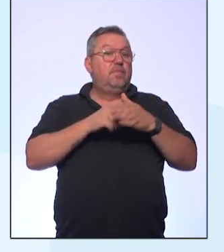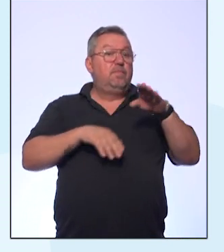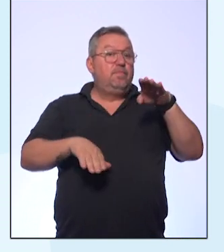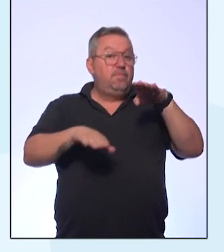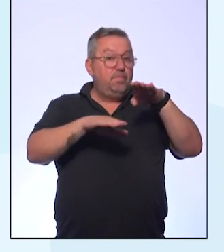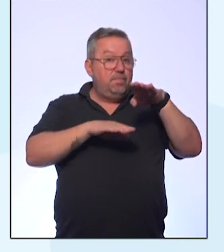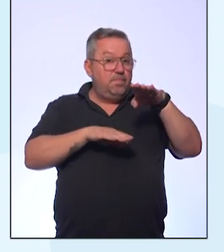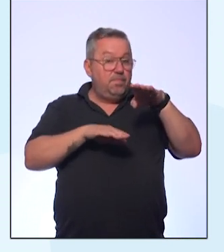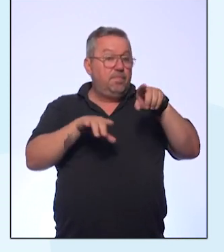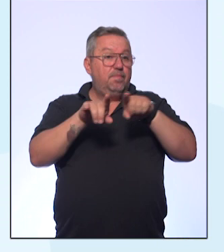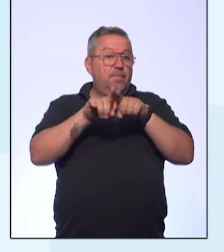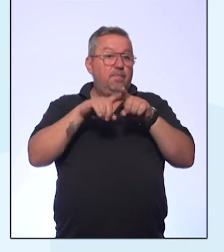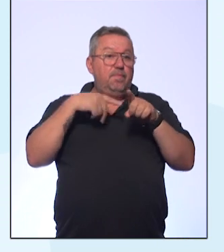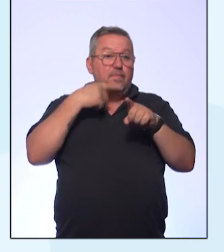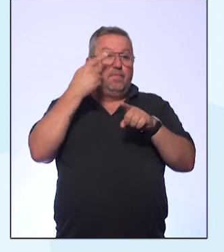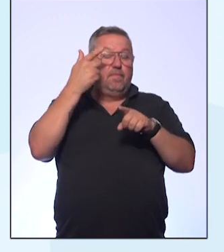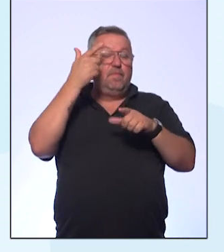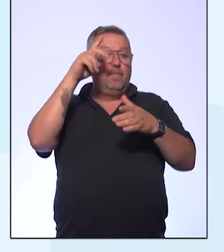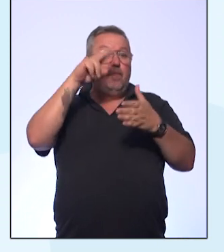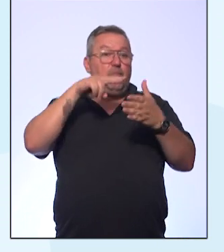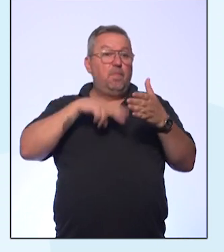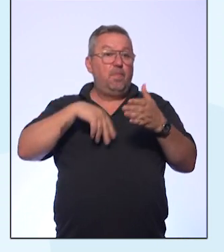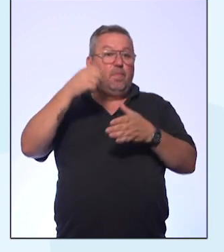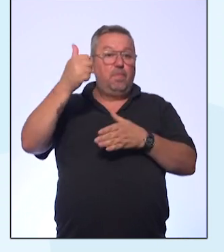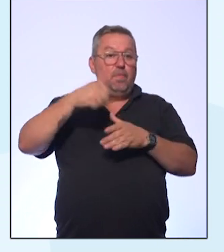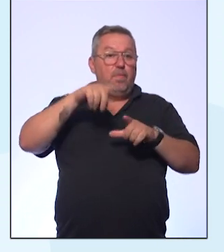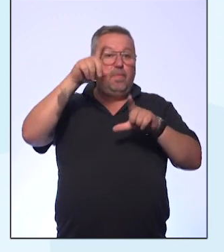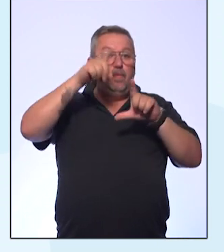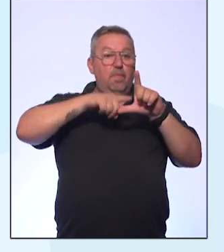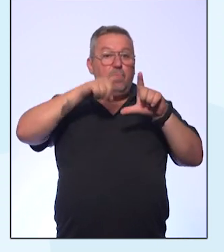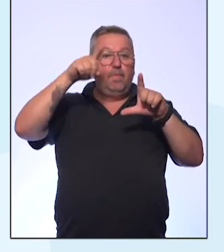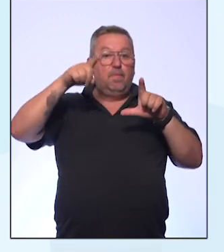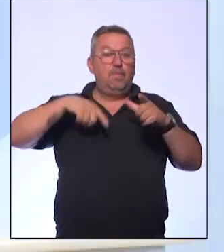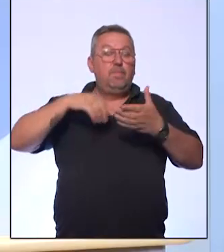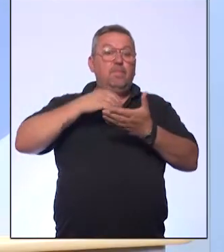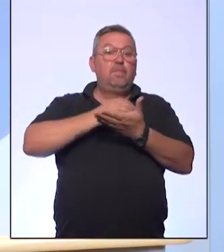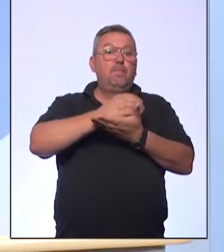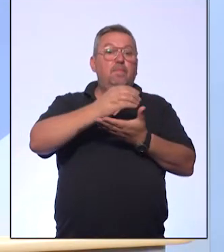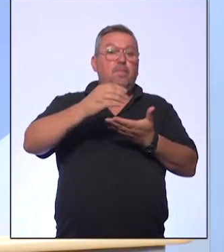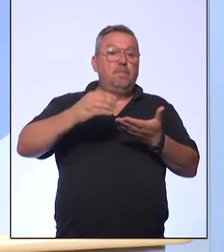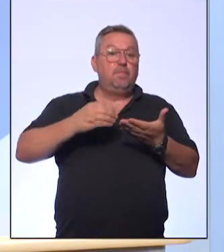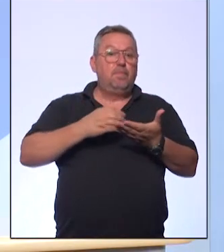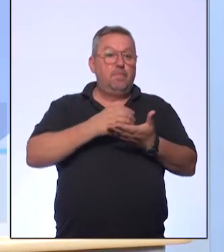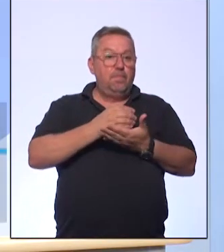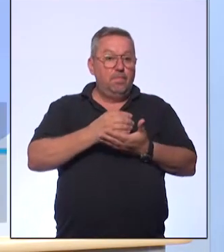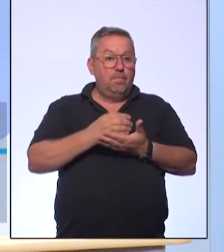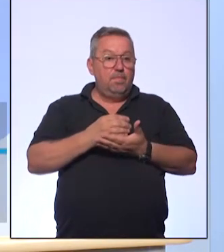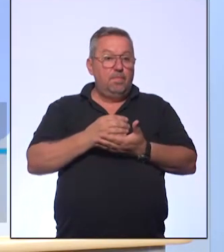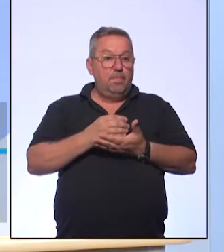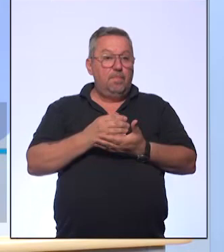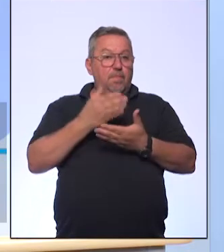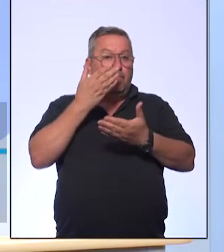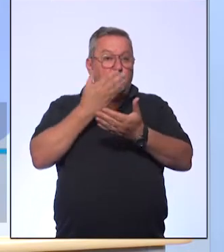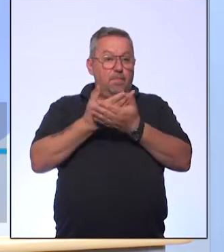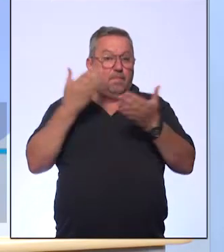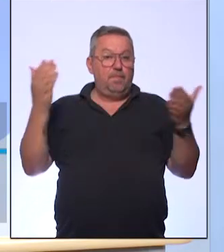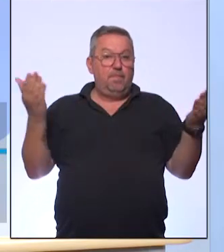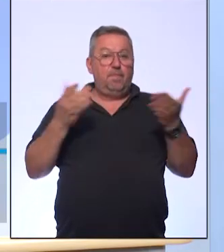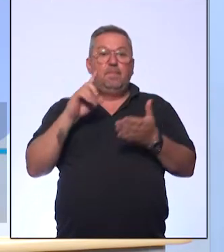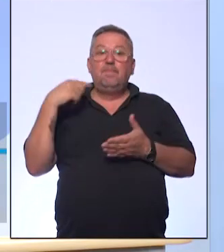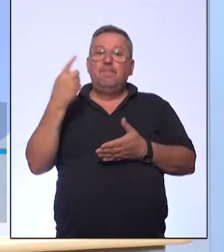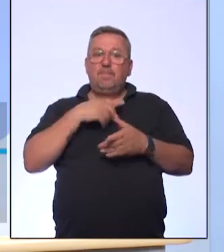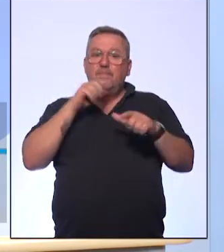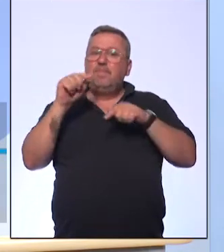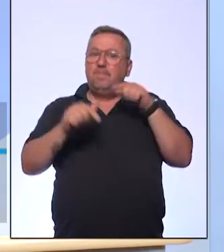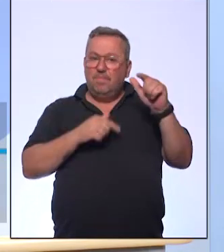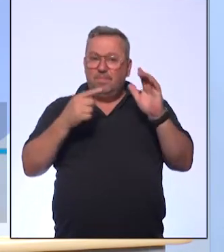também falar um pouquinho sobre leitura e análise de gráficos e mapas temáticos, né? Então, na aula de hoje, nós vamos trabalhar com